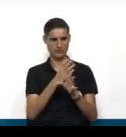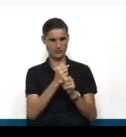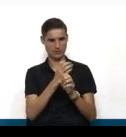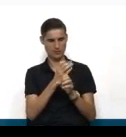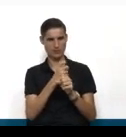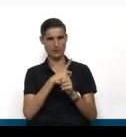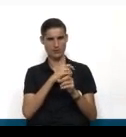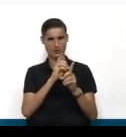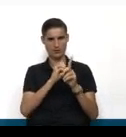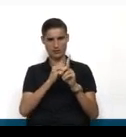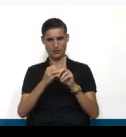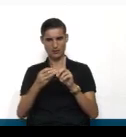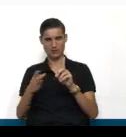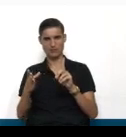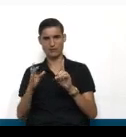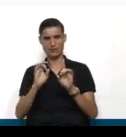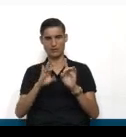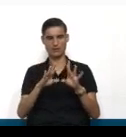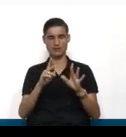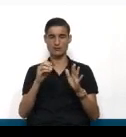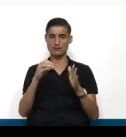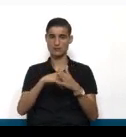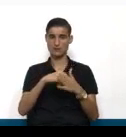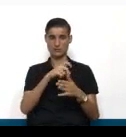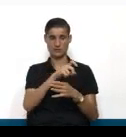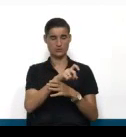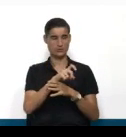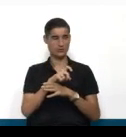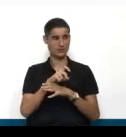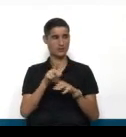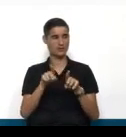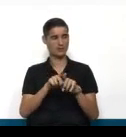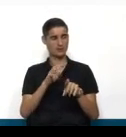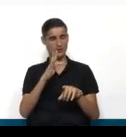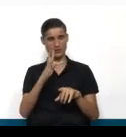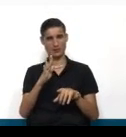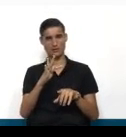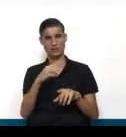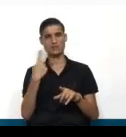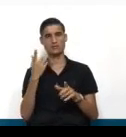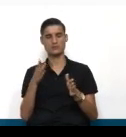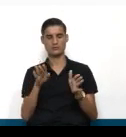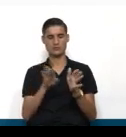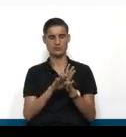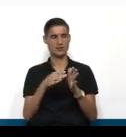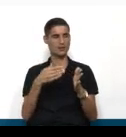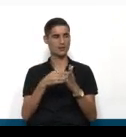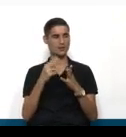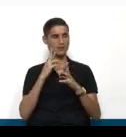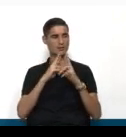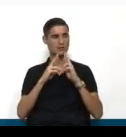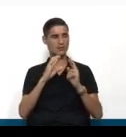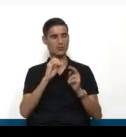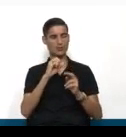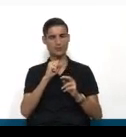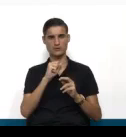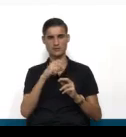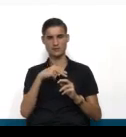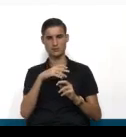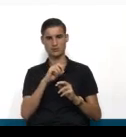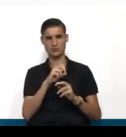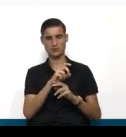derivada parcial nas derivadas x e t, a gente vai chegar nessa